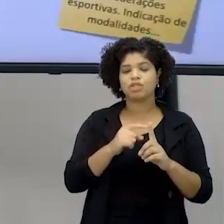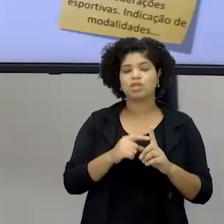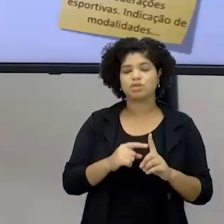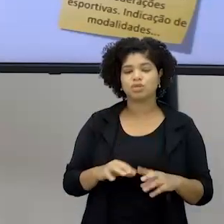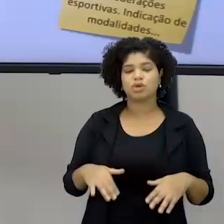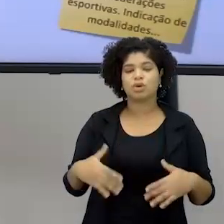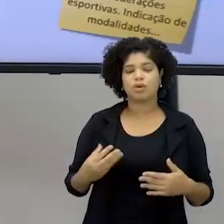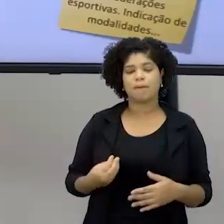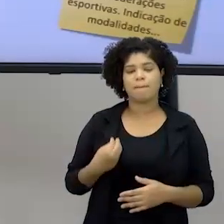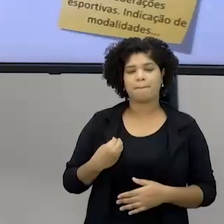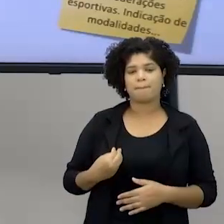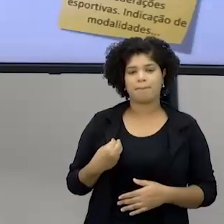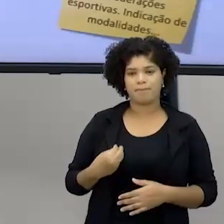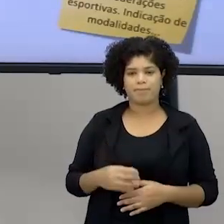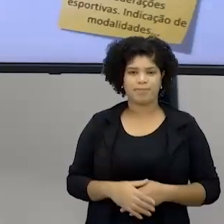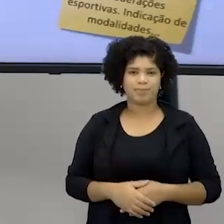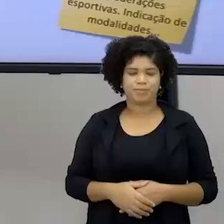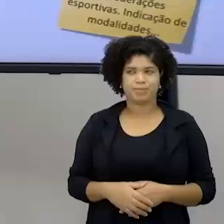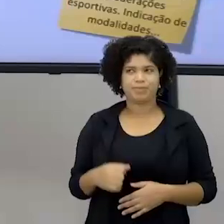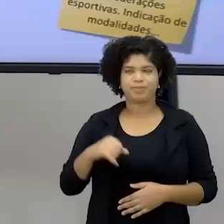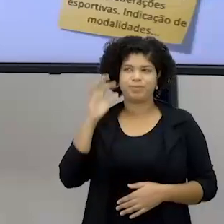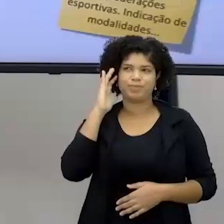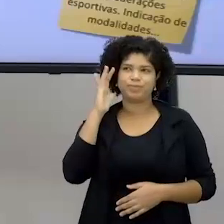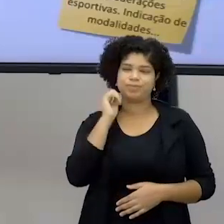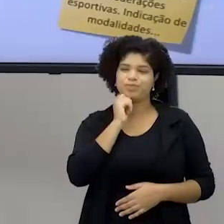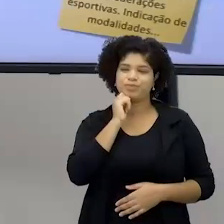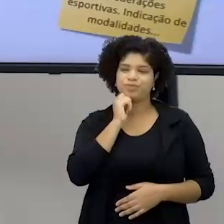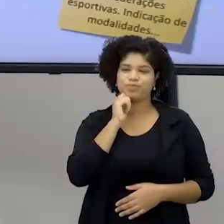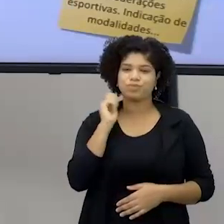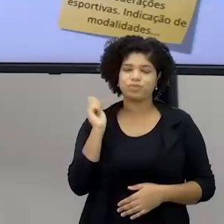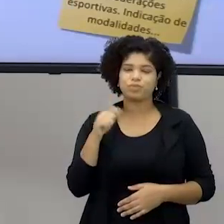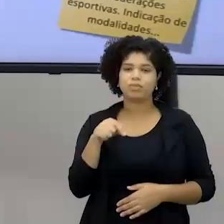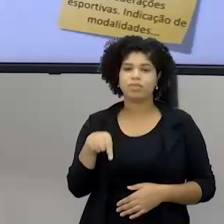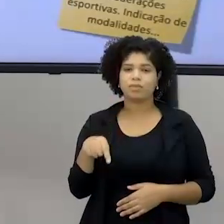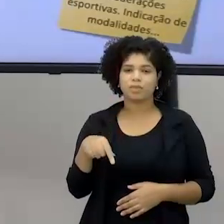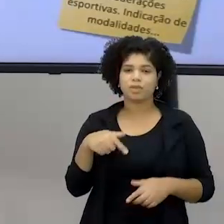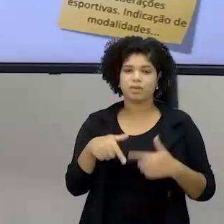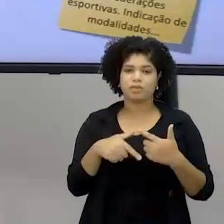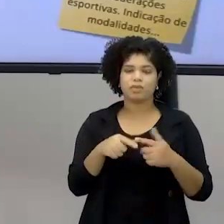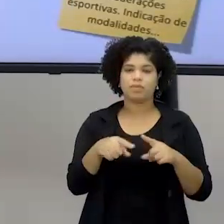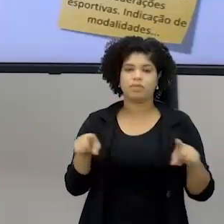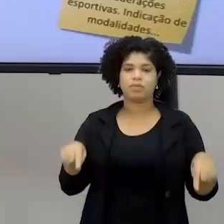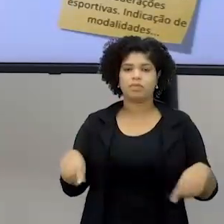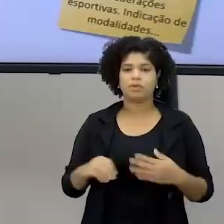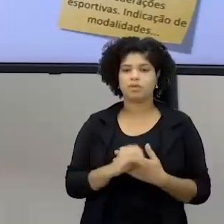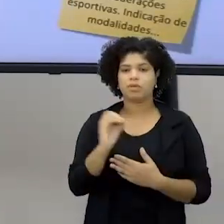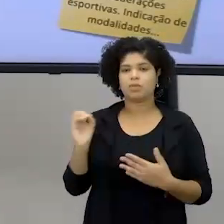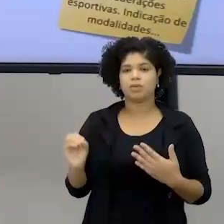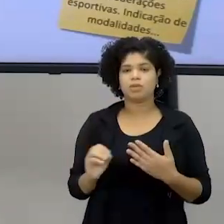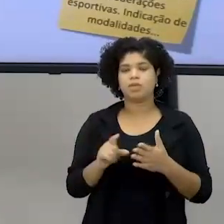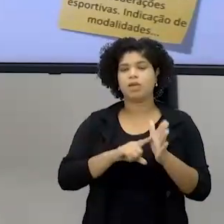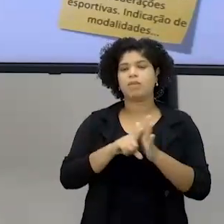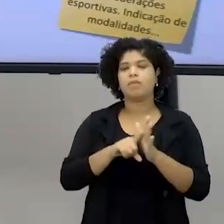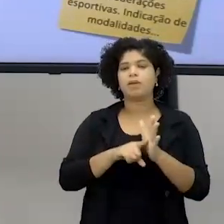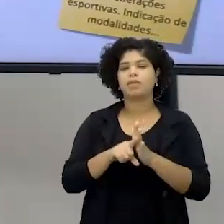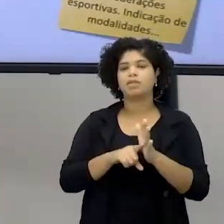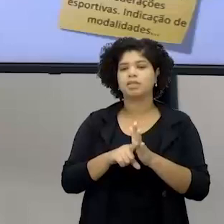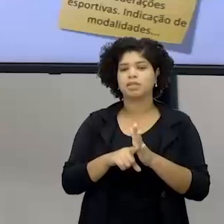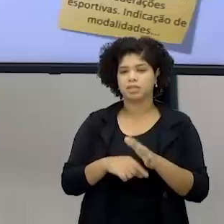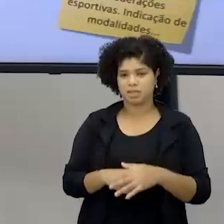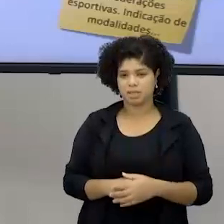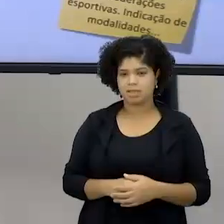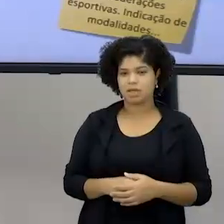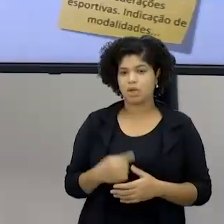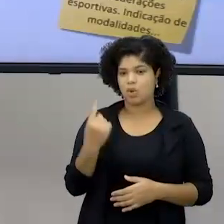de modalidades. Eu até pensei em fazer aqui, onde eu trabalho, né, aqui no Centro de Mídia, uma pesquisa. Pegar uma